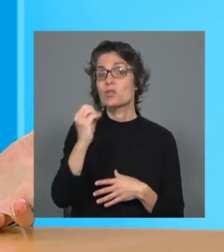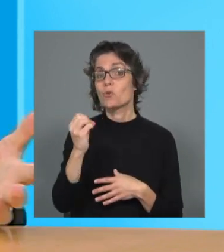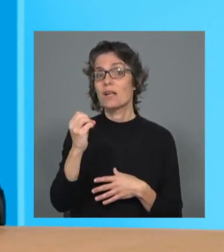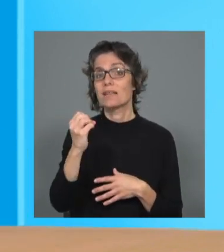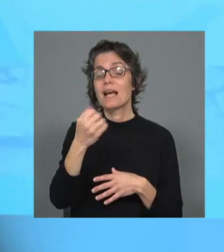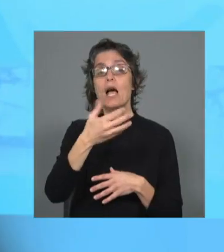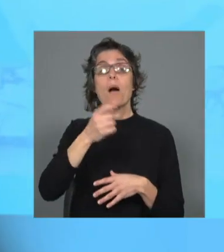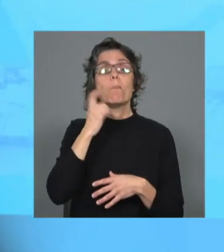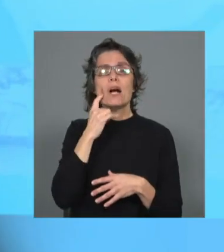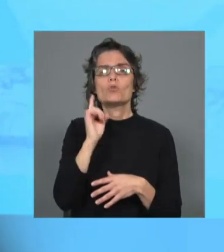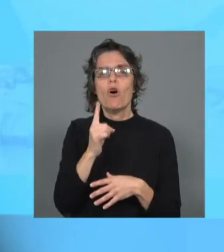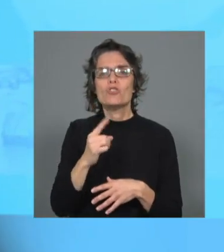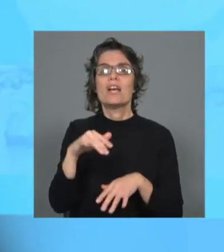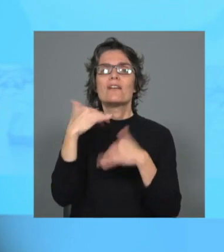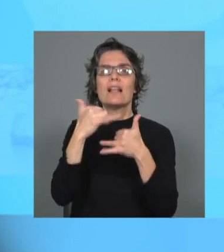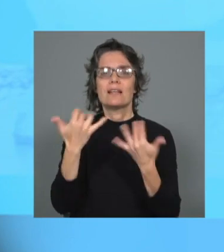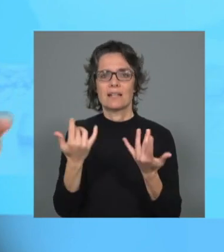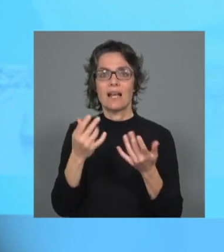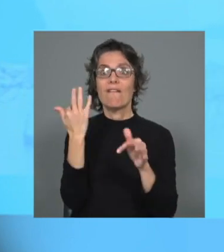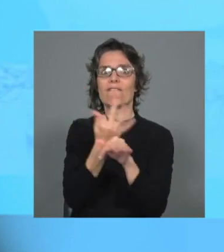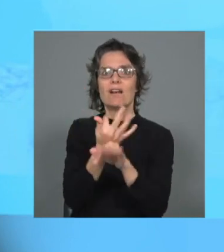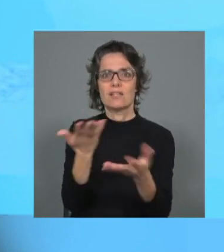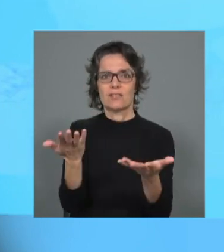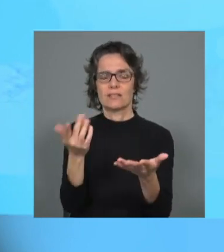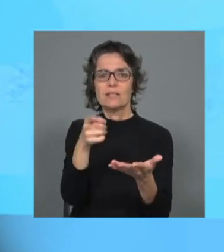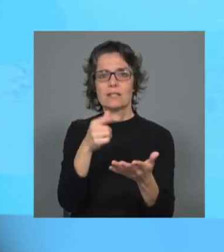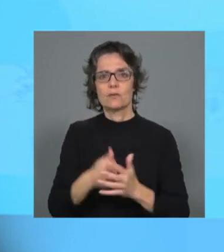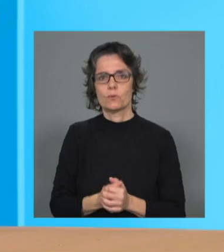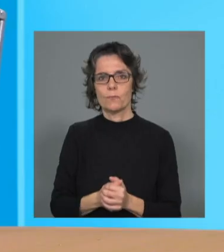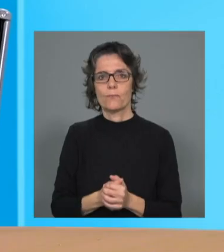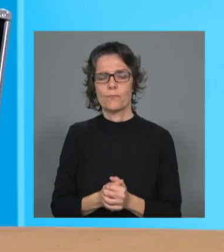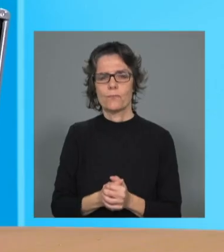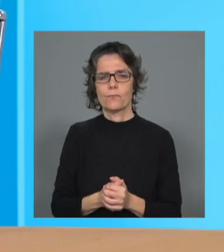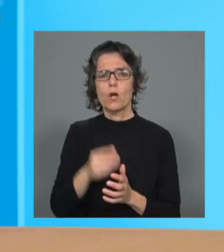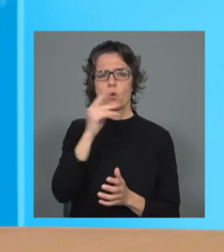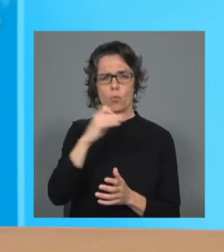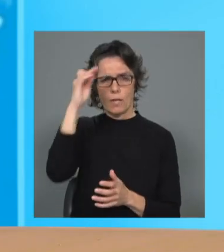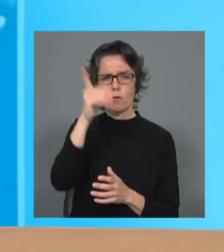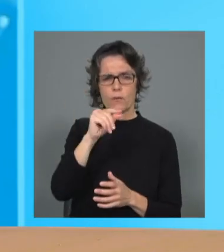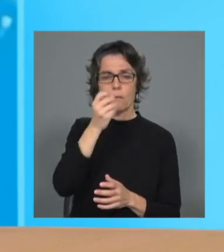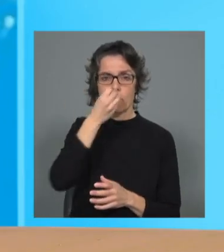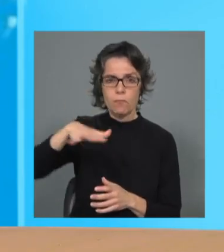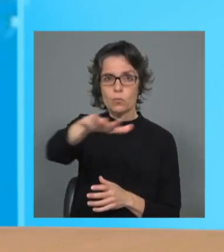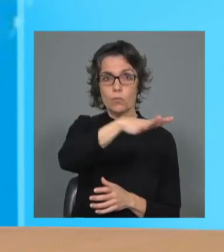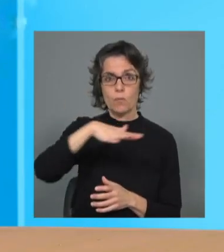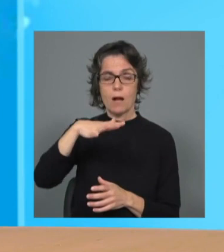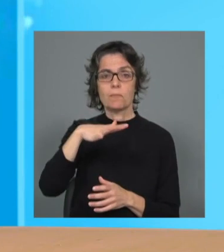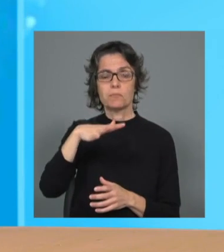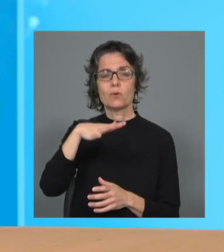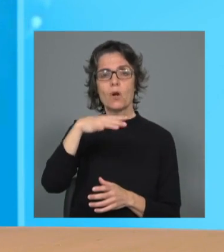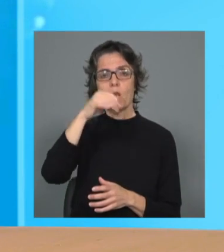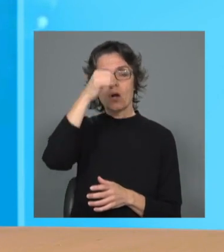festa, simplesmente isso. No Alentejo também se faz festa no campo, não é? Nomeadamente na segunda-feira de Páscoa. Exatamente. Na segunda-feira de Páscoa é uma